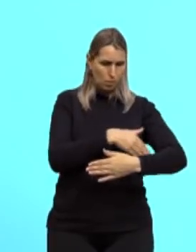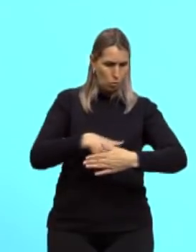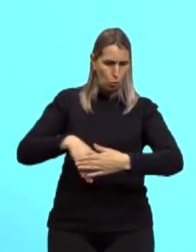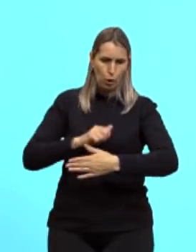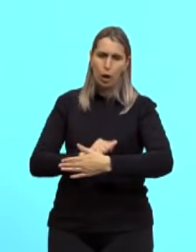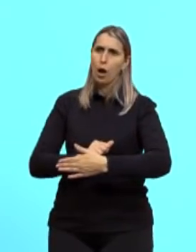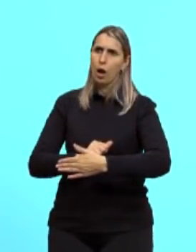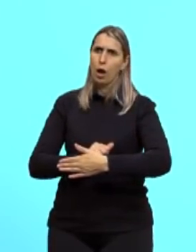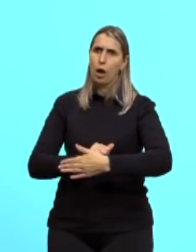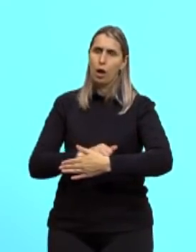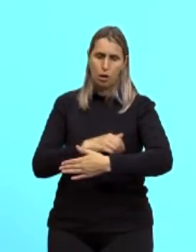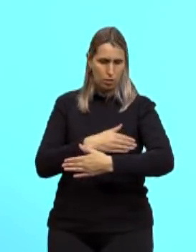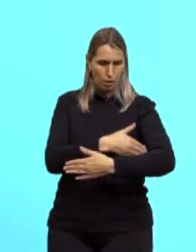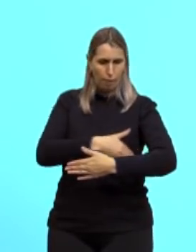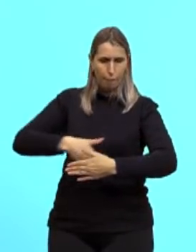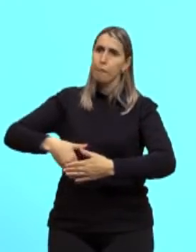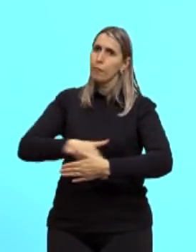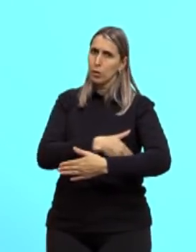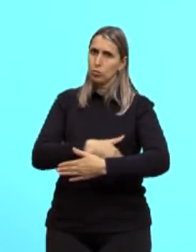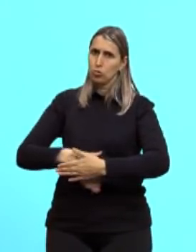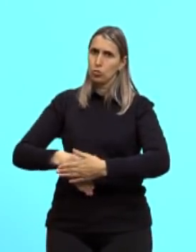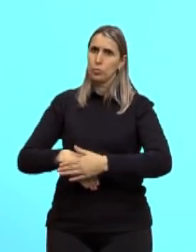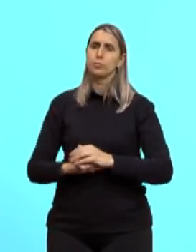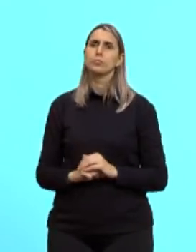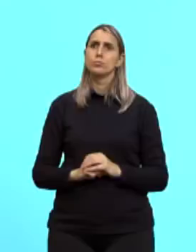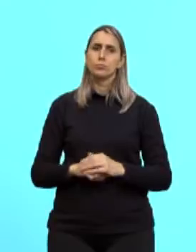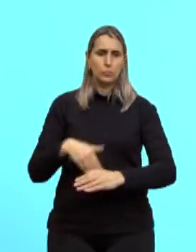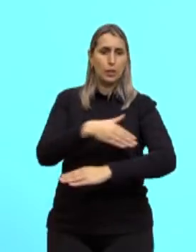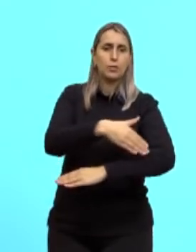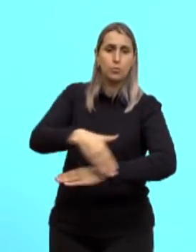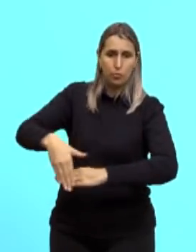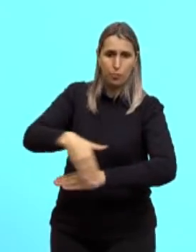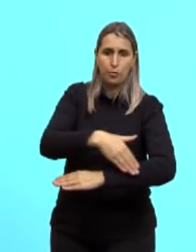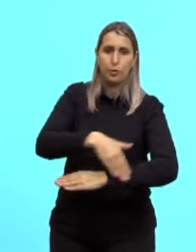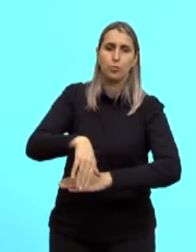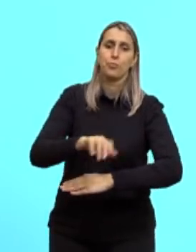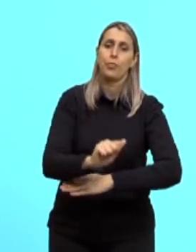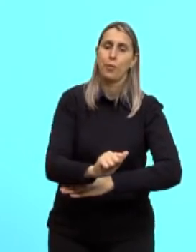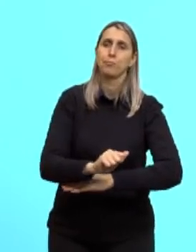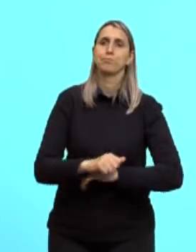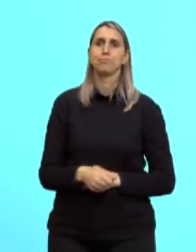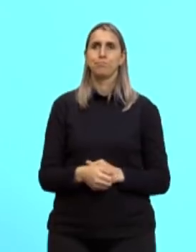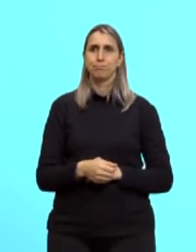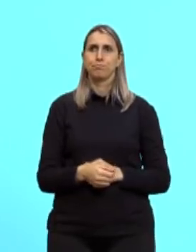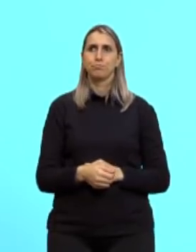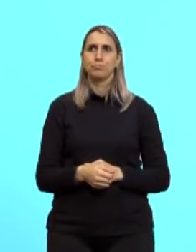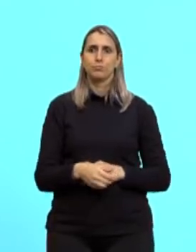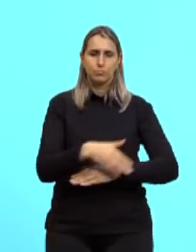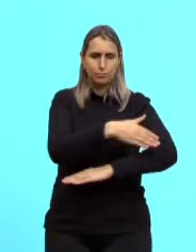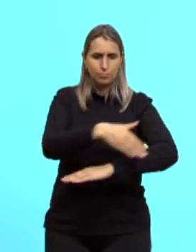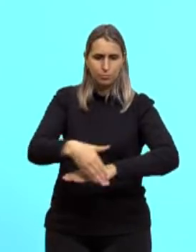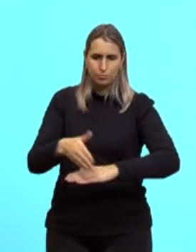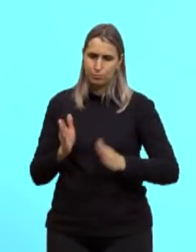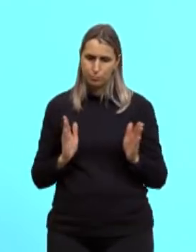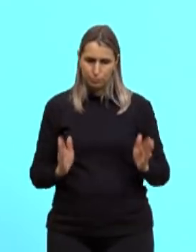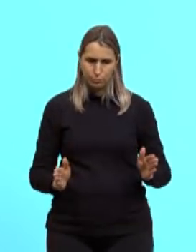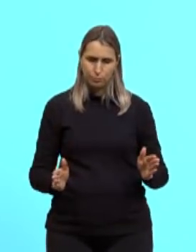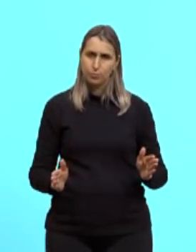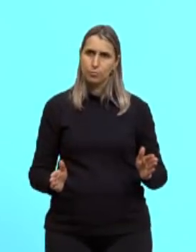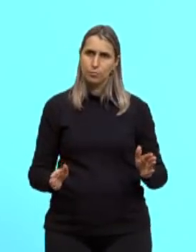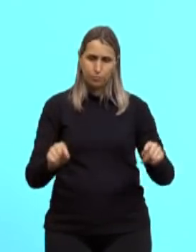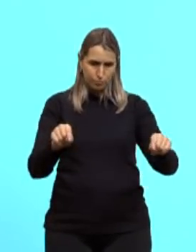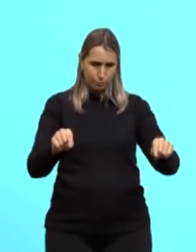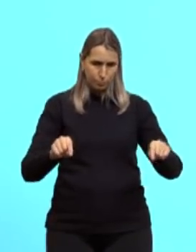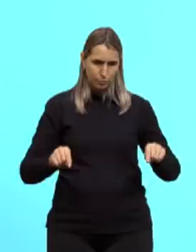e os três terrenos têm frente para arrumar e como mostra a figura as divisas laterais são